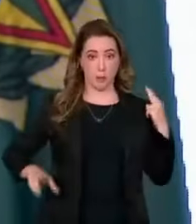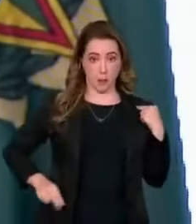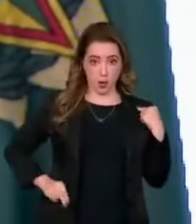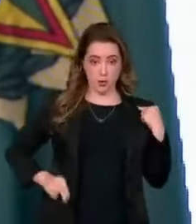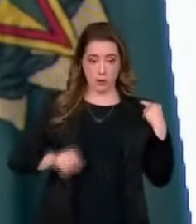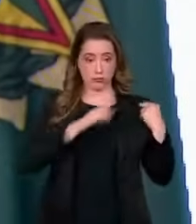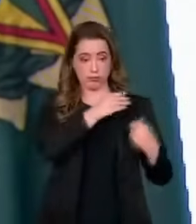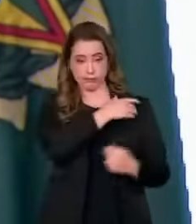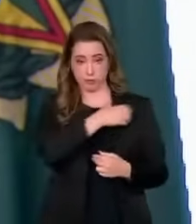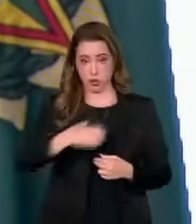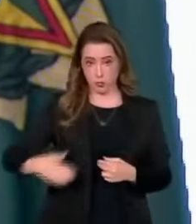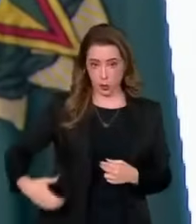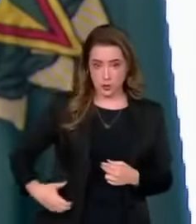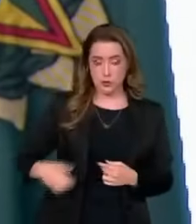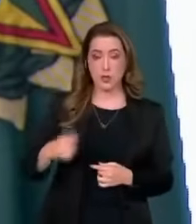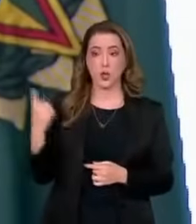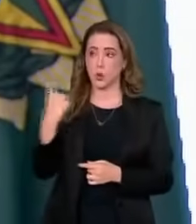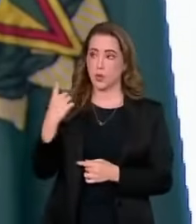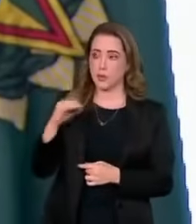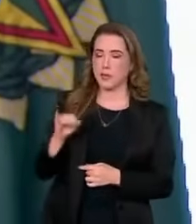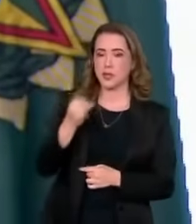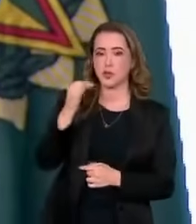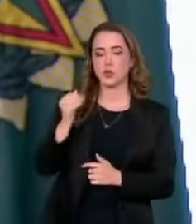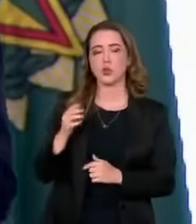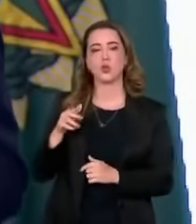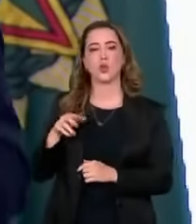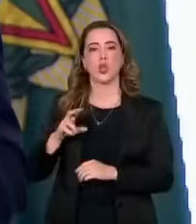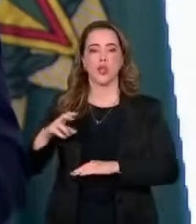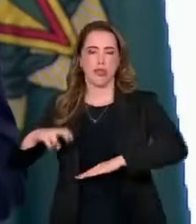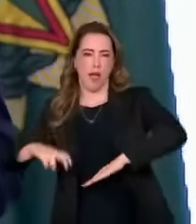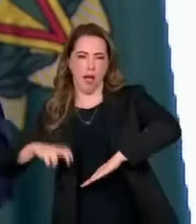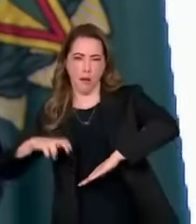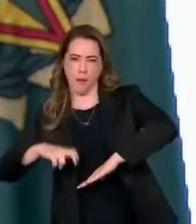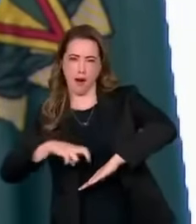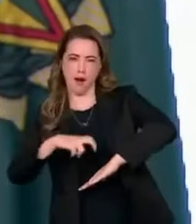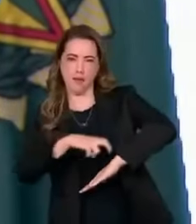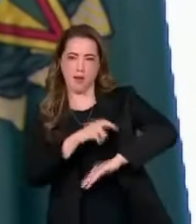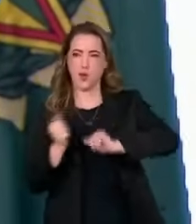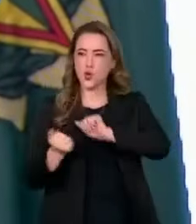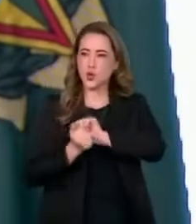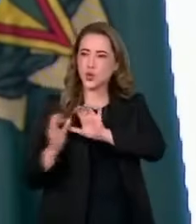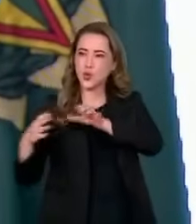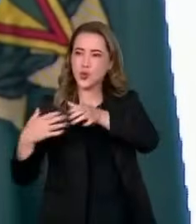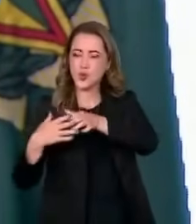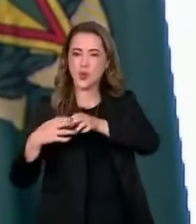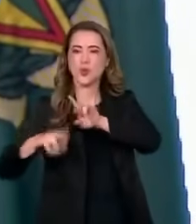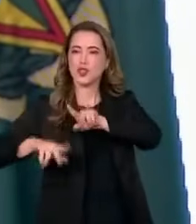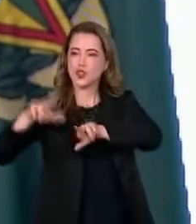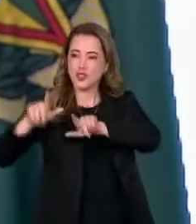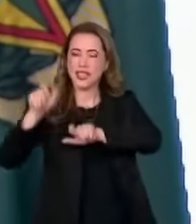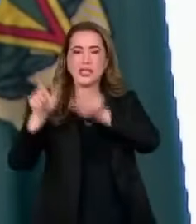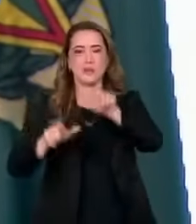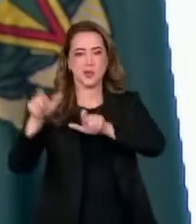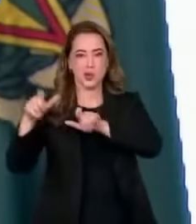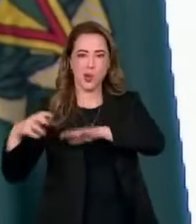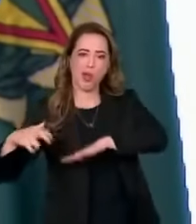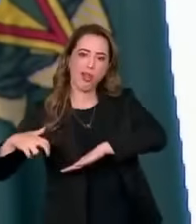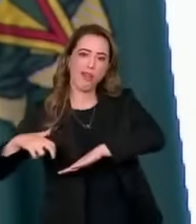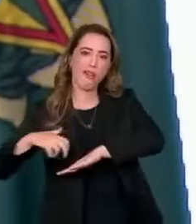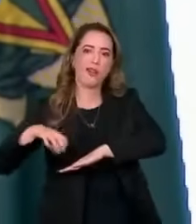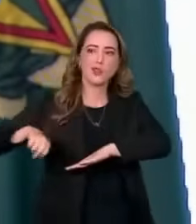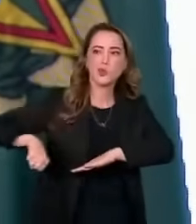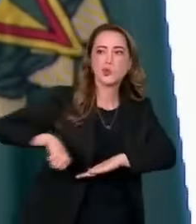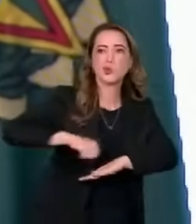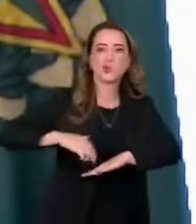da diversidade das pessoas no Brasil, era um exemplo daquilo que a gente ia fazer quando